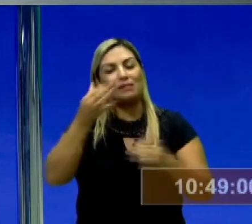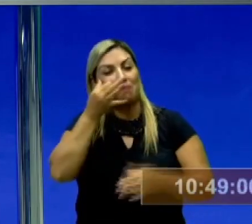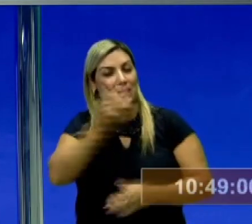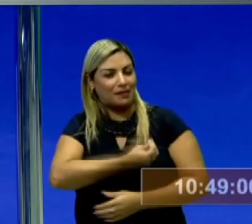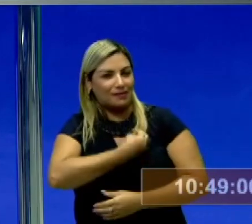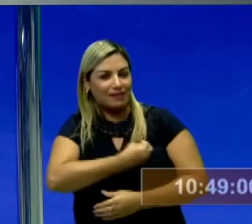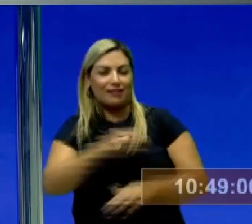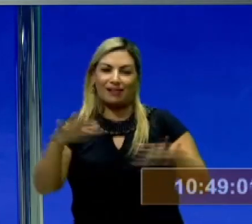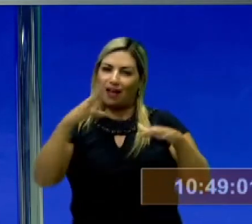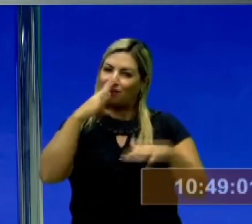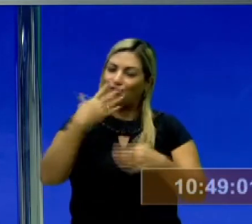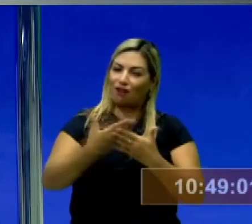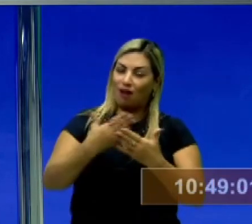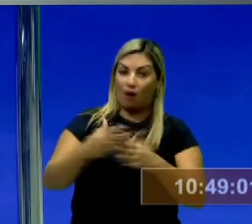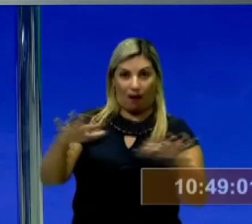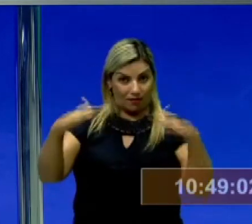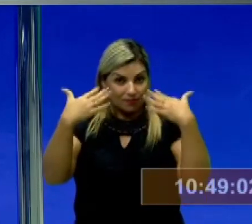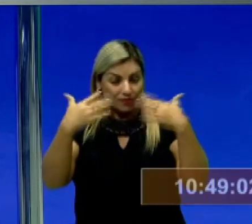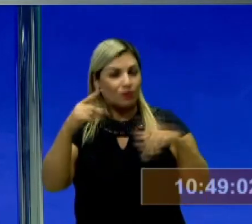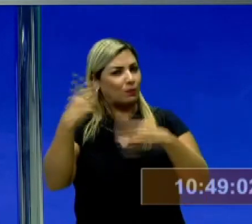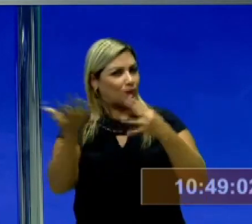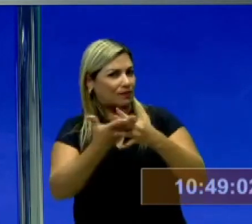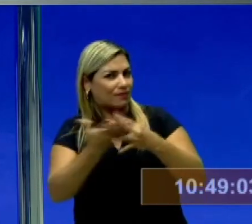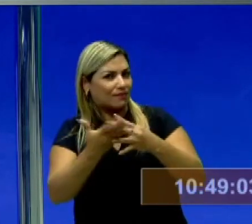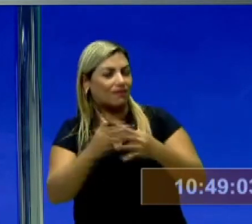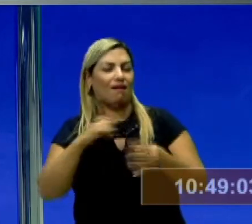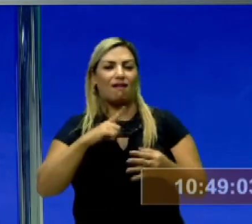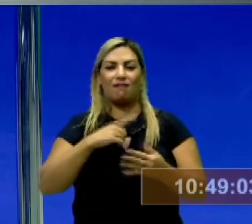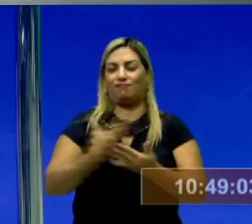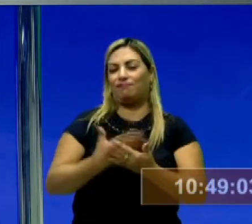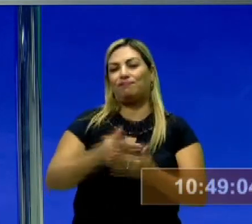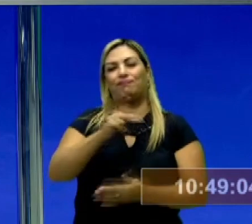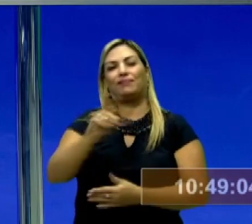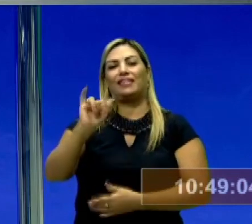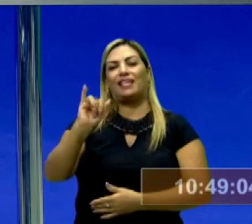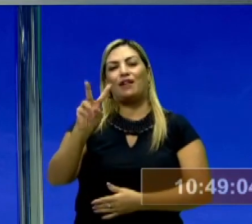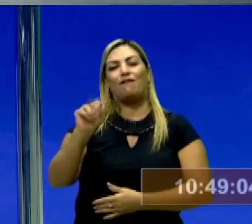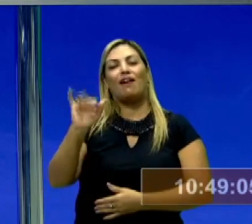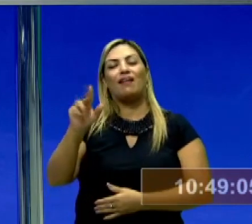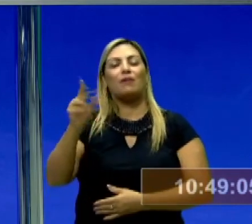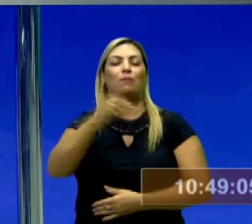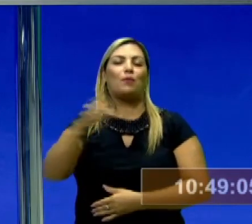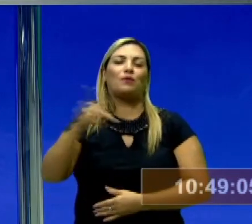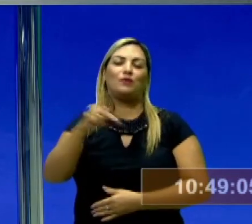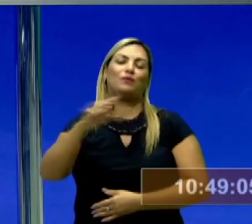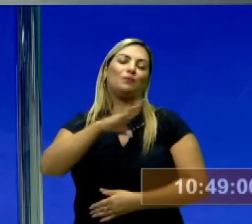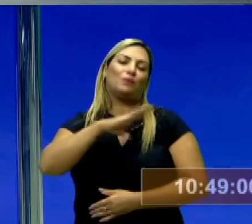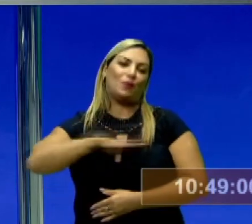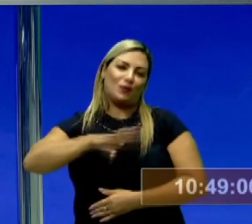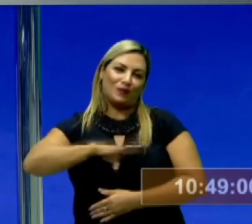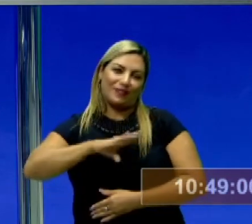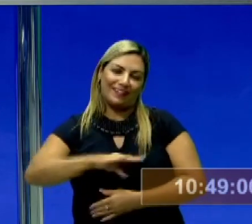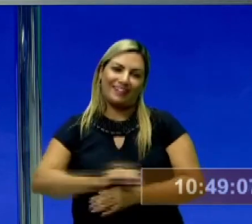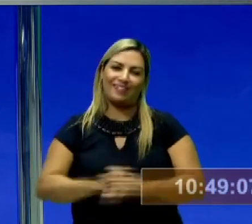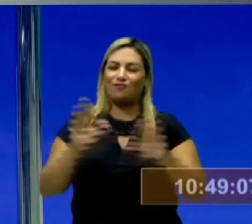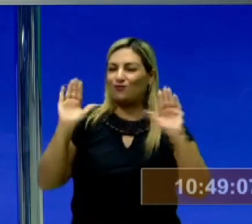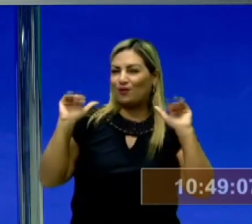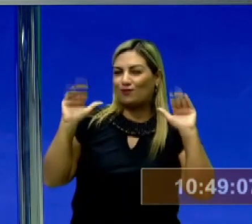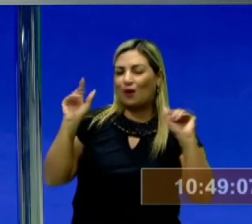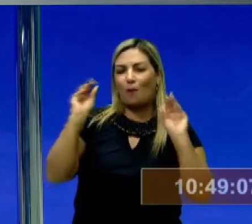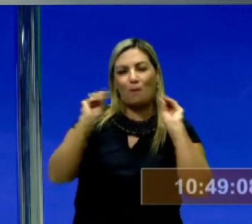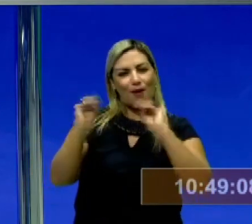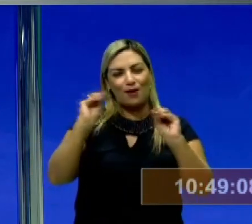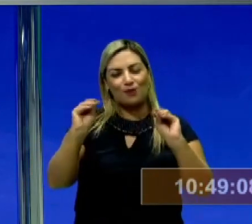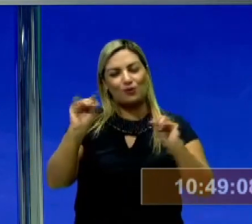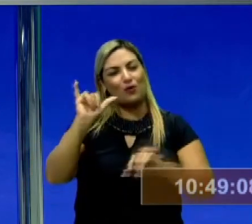presença de vocês aqui. Fiquem ligados. Após o intervalo, a gente tem aula com o professor Ivair, de língua portuguesa. Kisses to